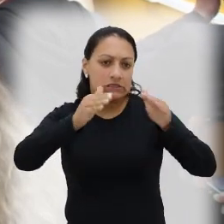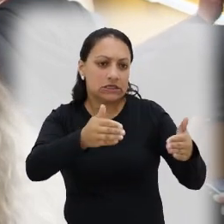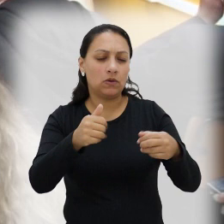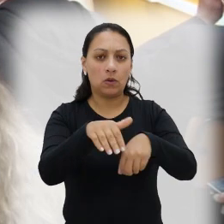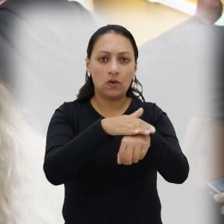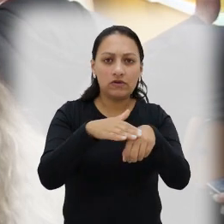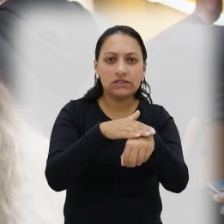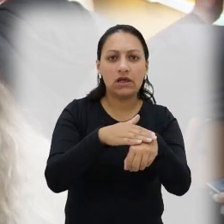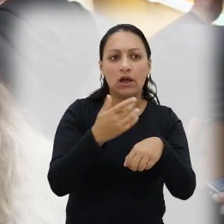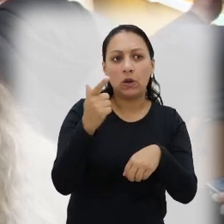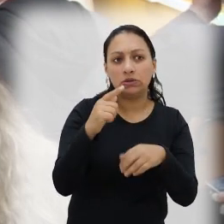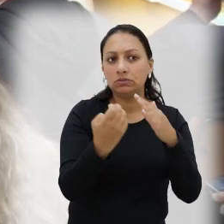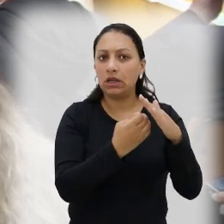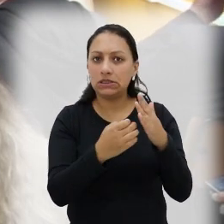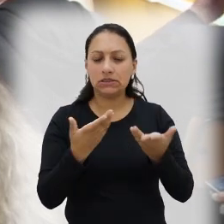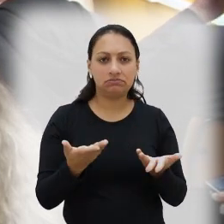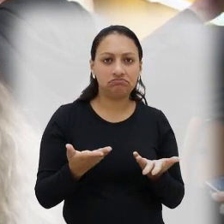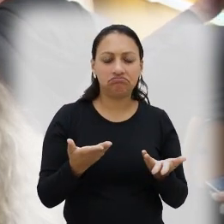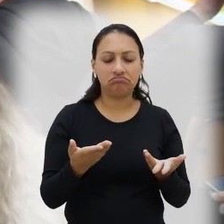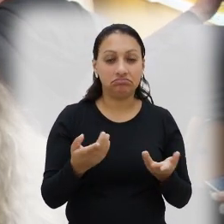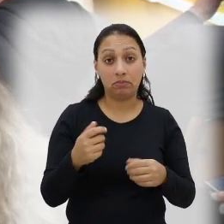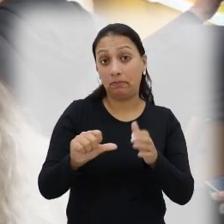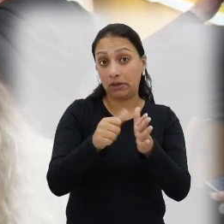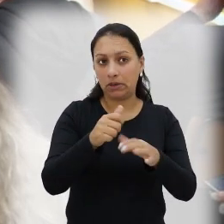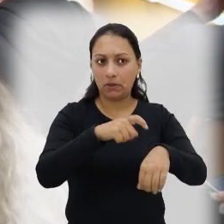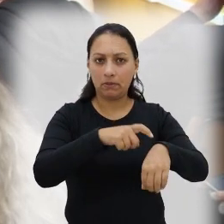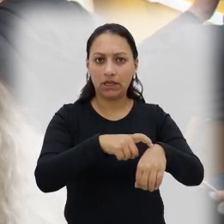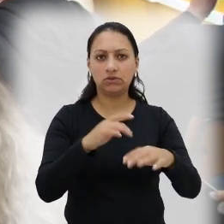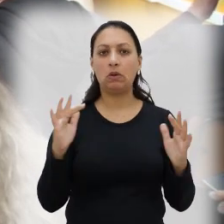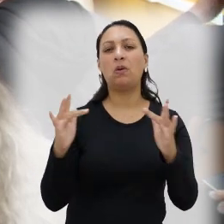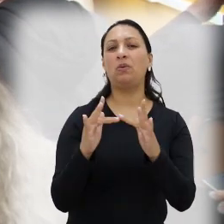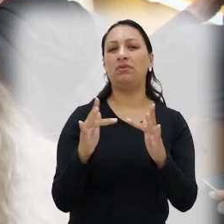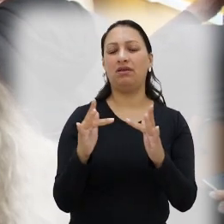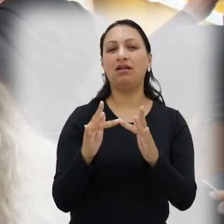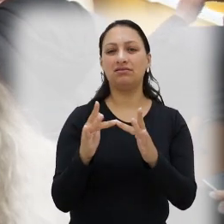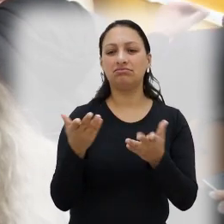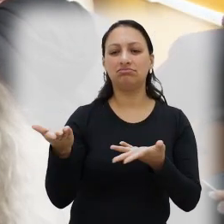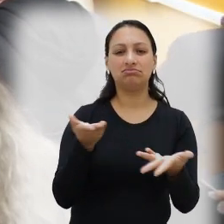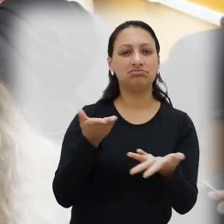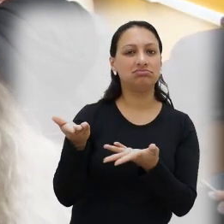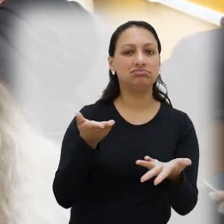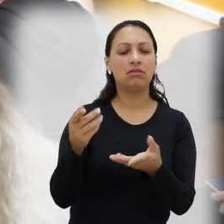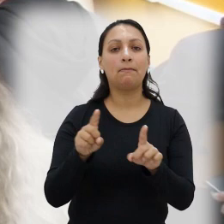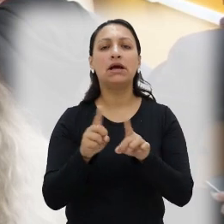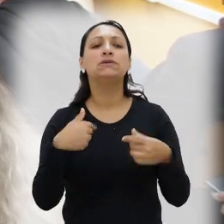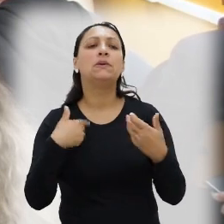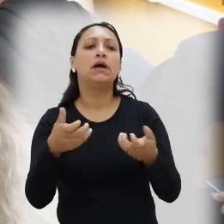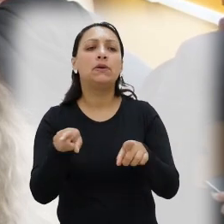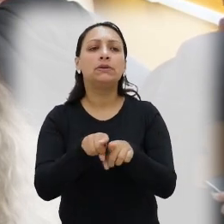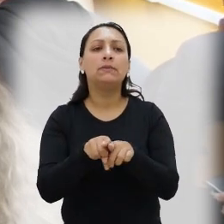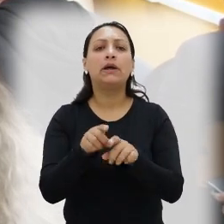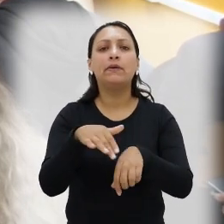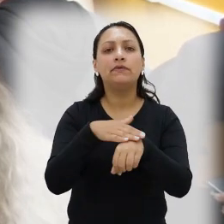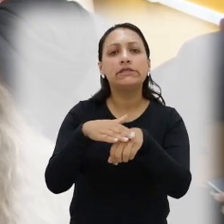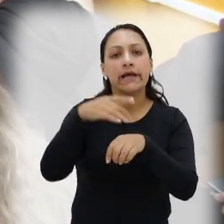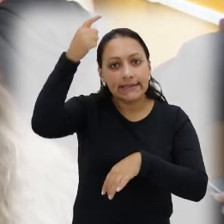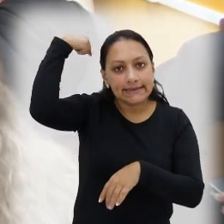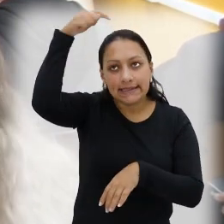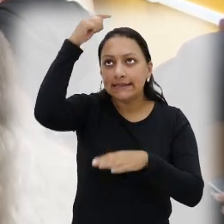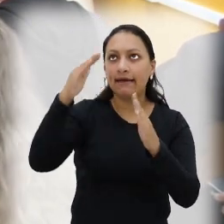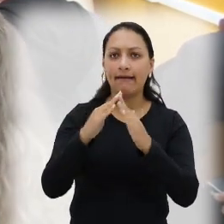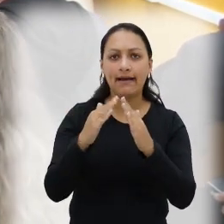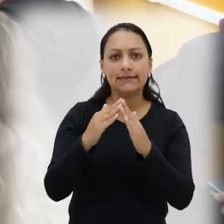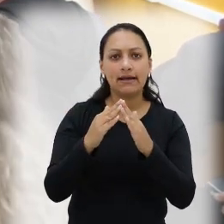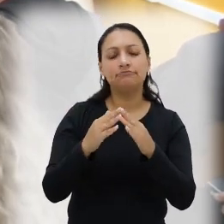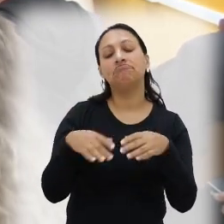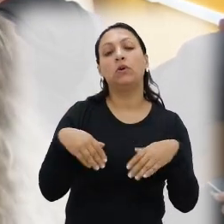conversar com o Xalingo, neste primeiro momento. A gente faz um match entre a iHub e Xalingo. Mas eu também queria conversar com a Santa Casa. Então, bota a iHub na